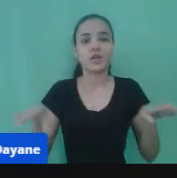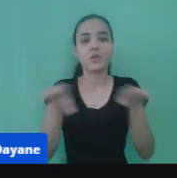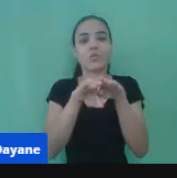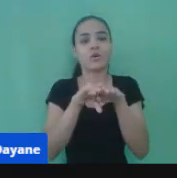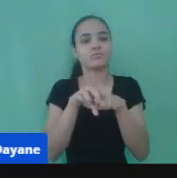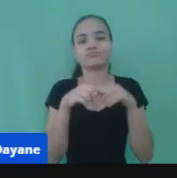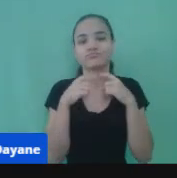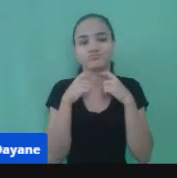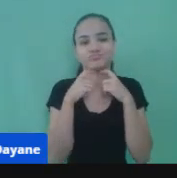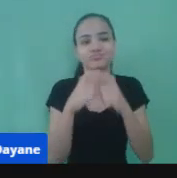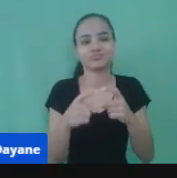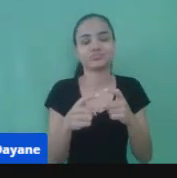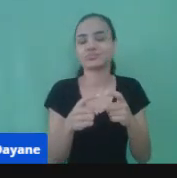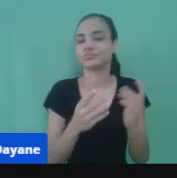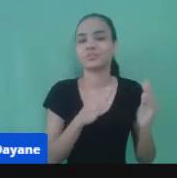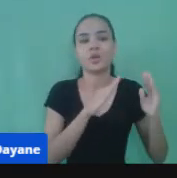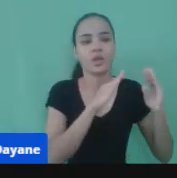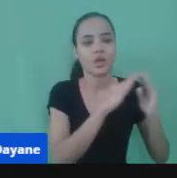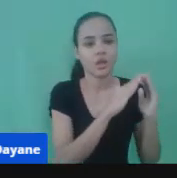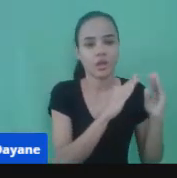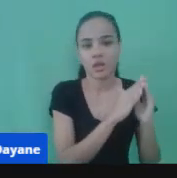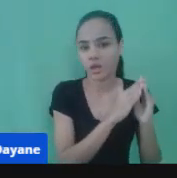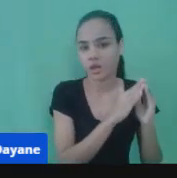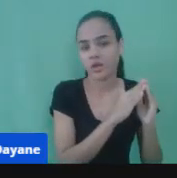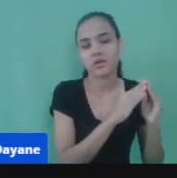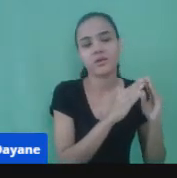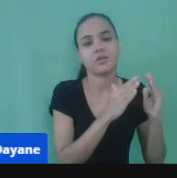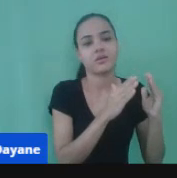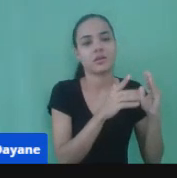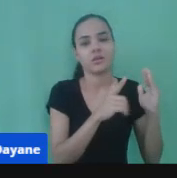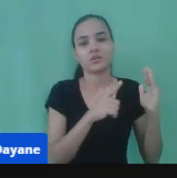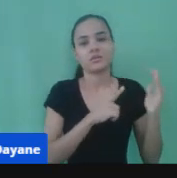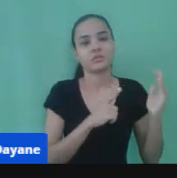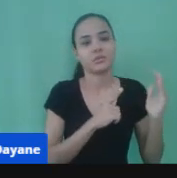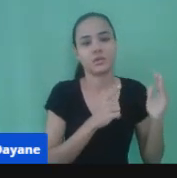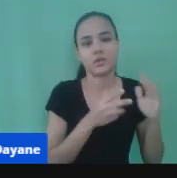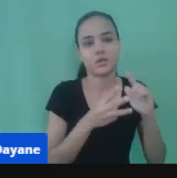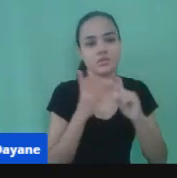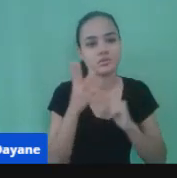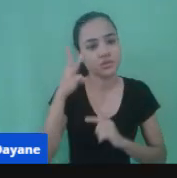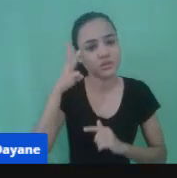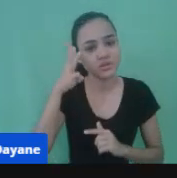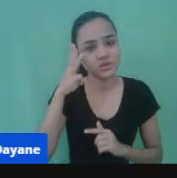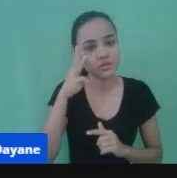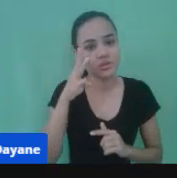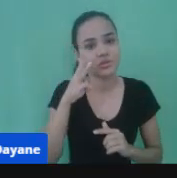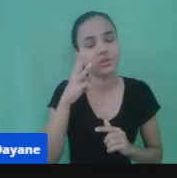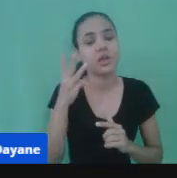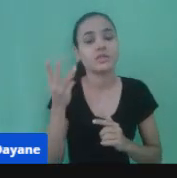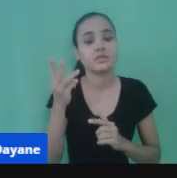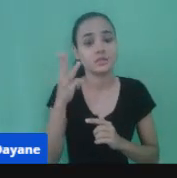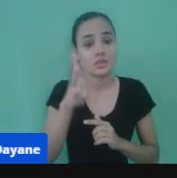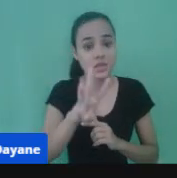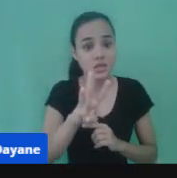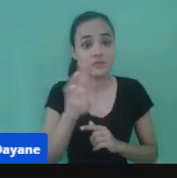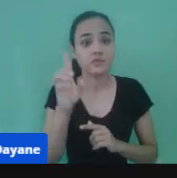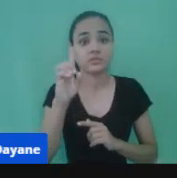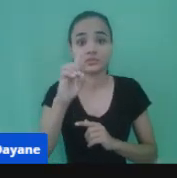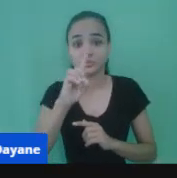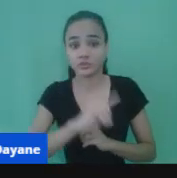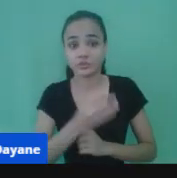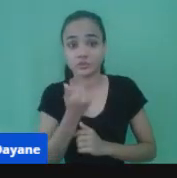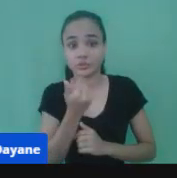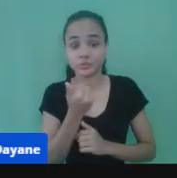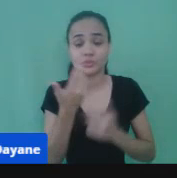vida, ter uma casa, poder se alimentar as 3 refeições diariamente, dormir numa cama tranquila, né? Ter esse